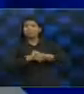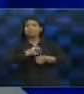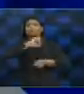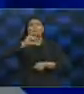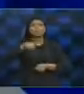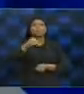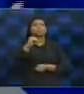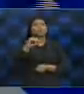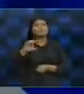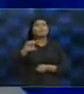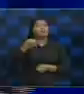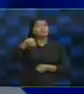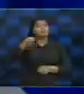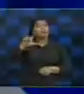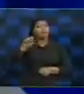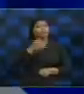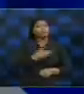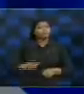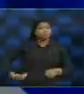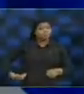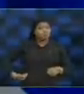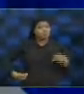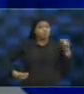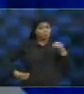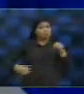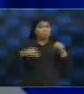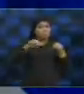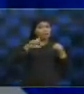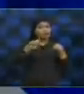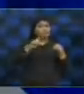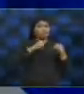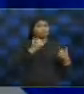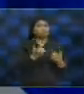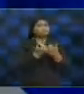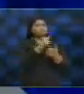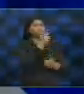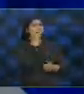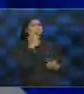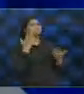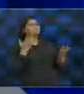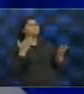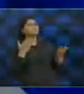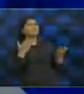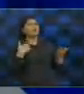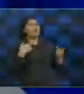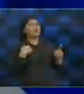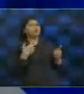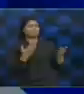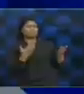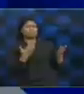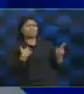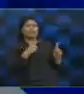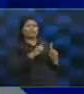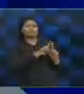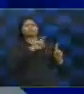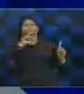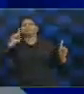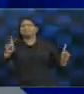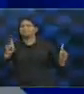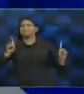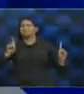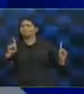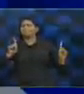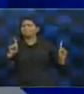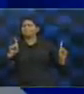graves de corrupção e está paralisado. Crise na segurança, não cumpre os compromissos com Manaus, me afastei dele exatamente por isso. E o governador Melo